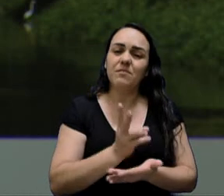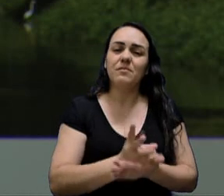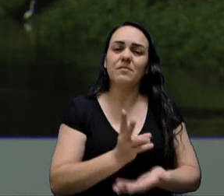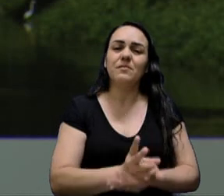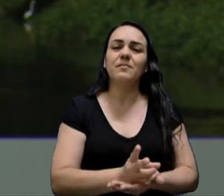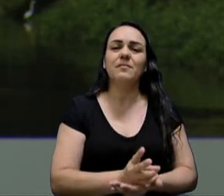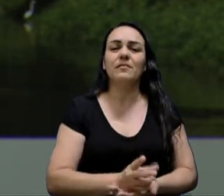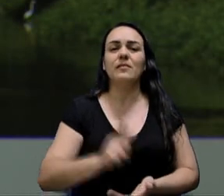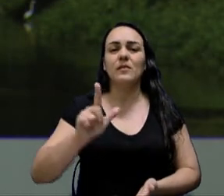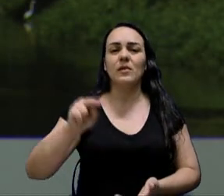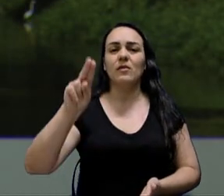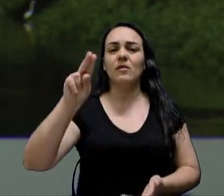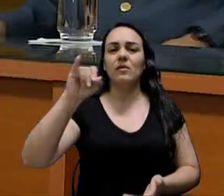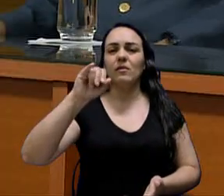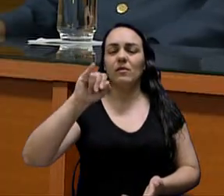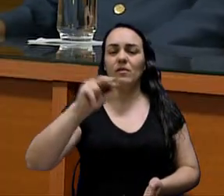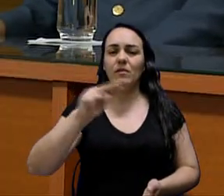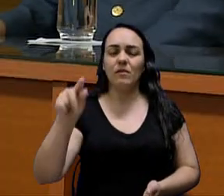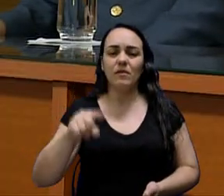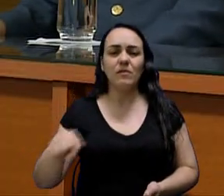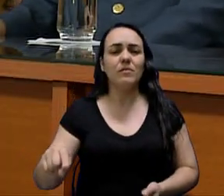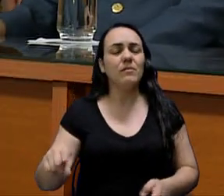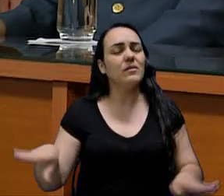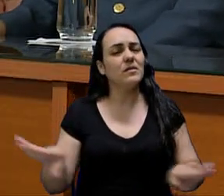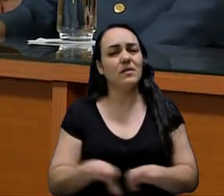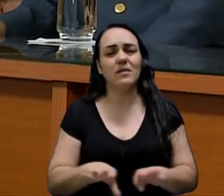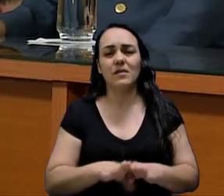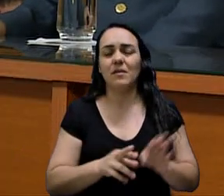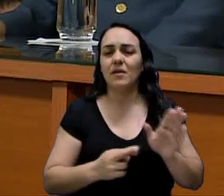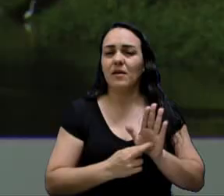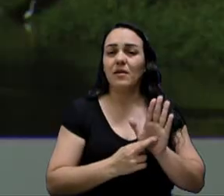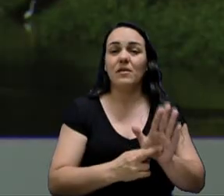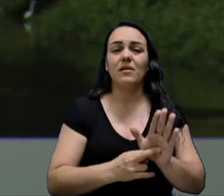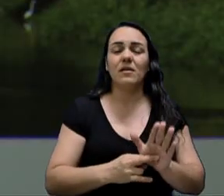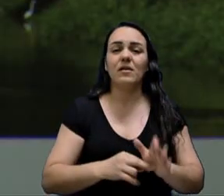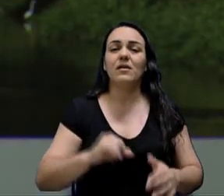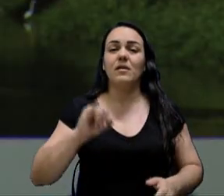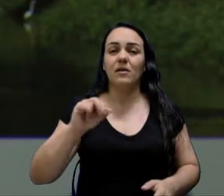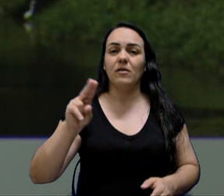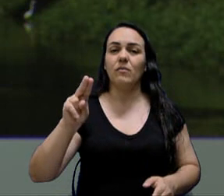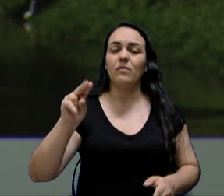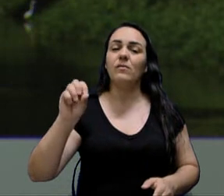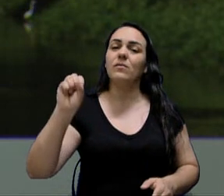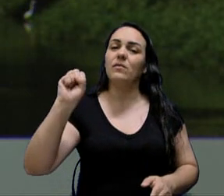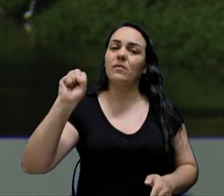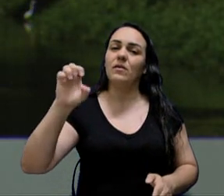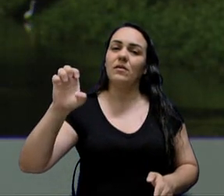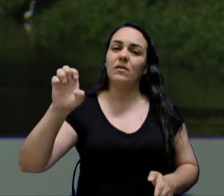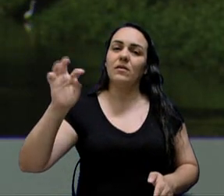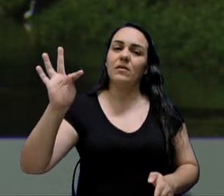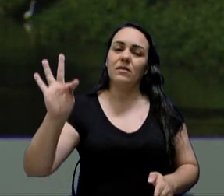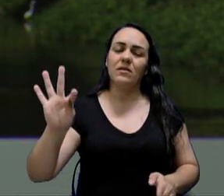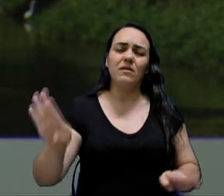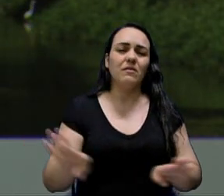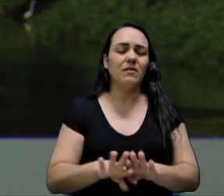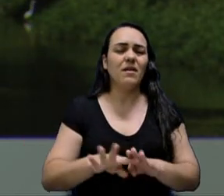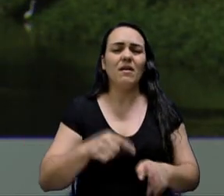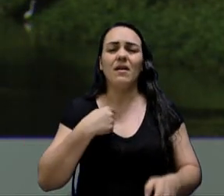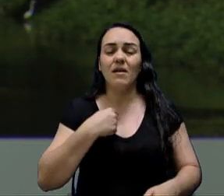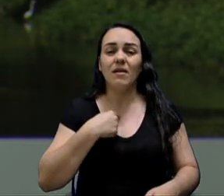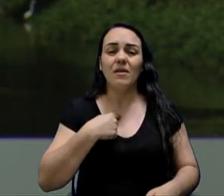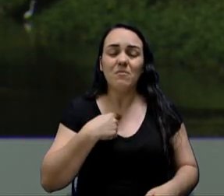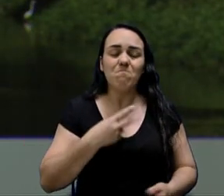Luiz Fernando, representando o doutor Youssef, que eu tive a honra de trabalhar,